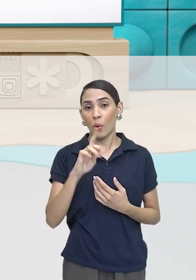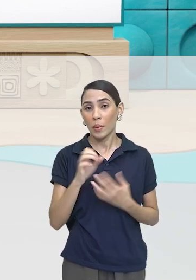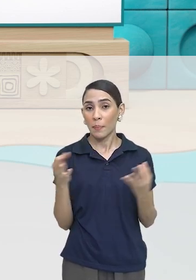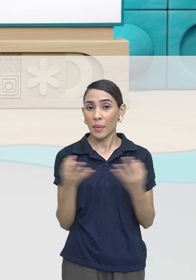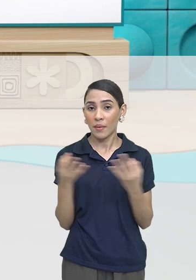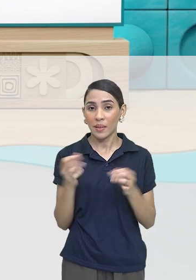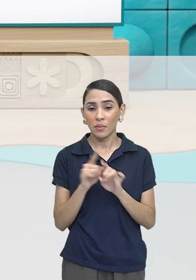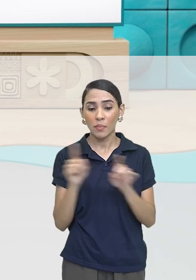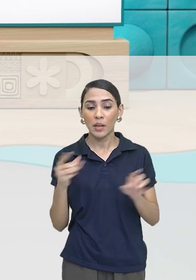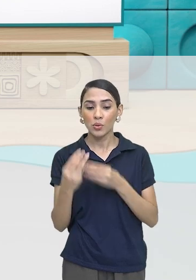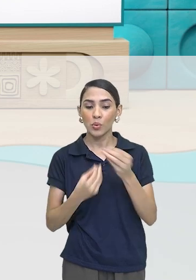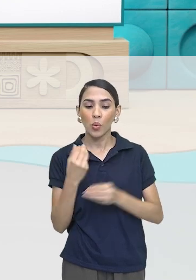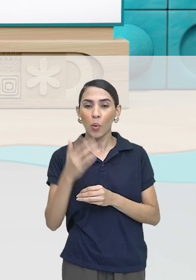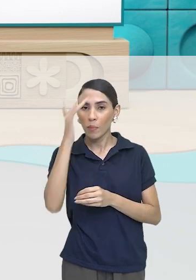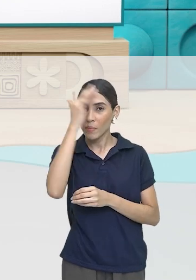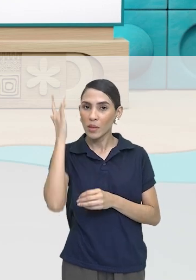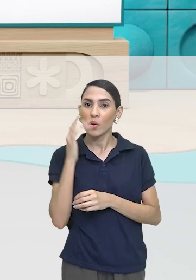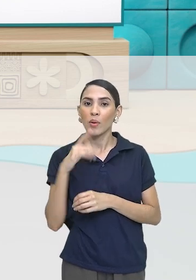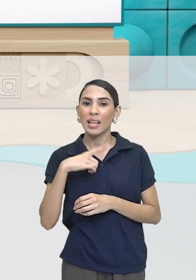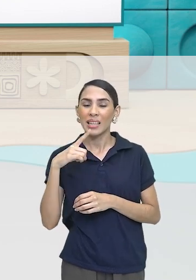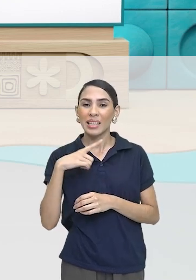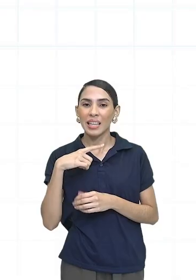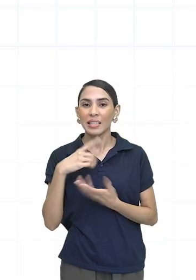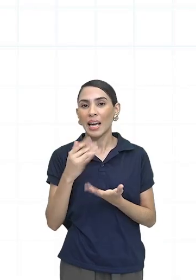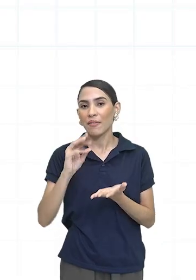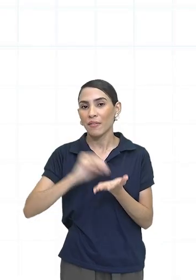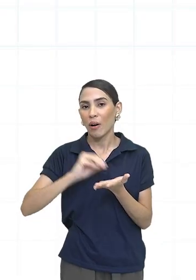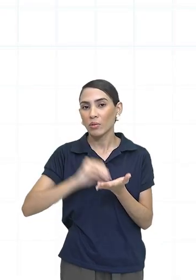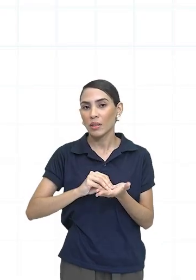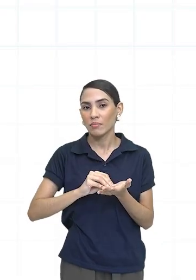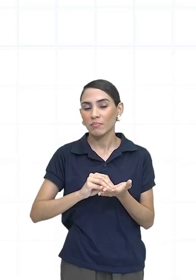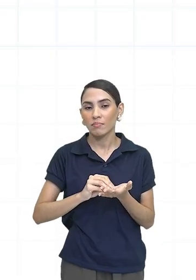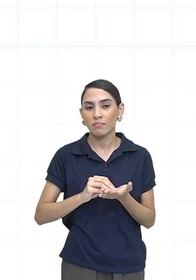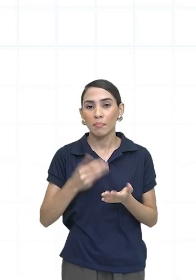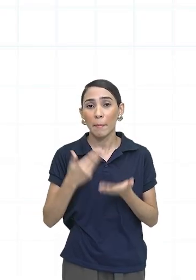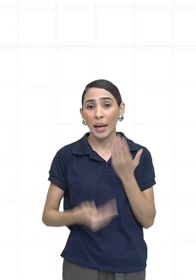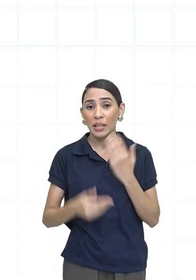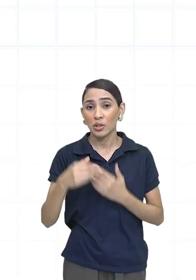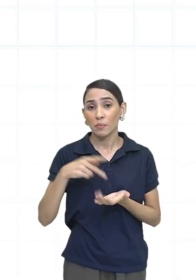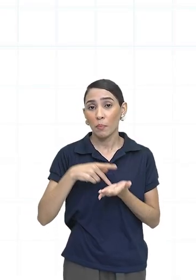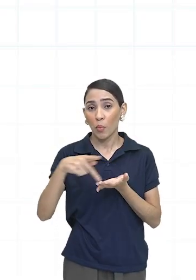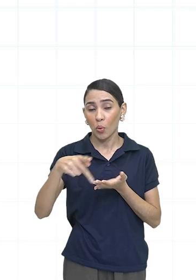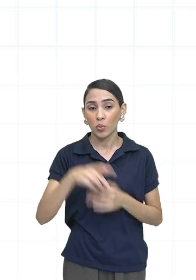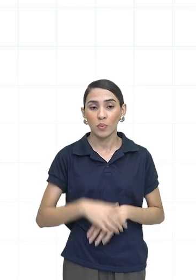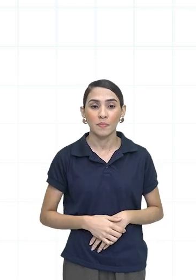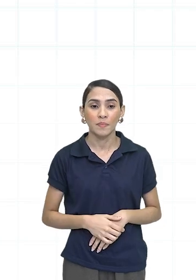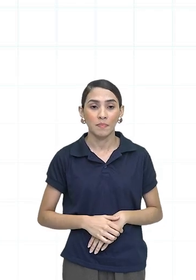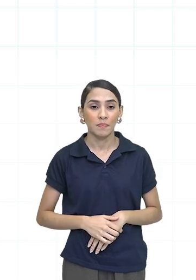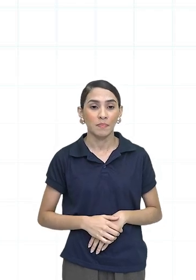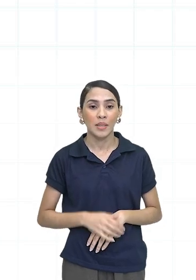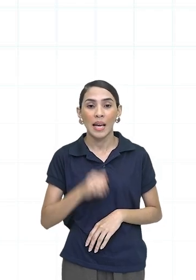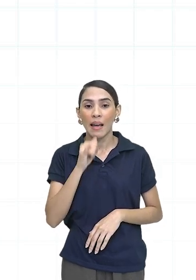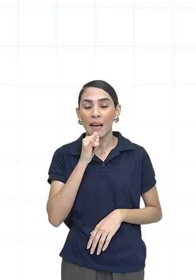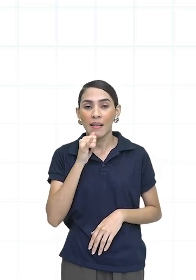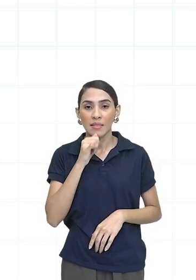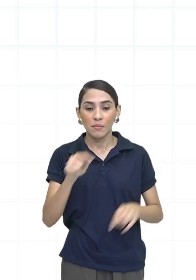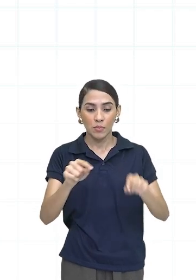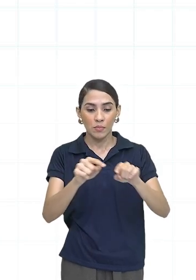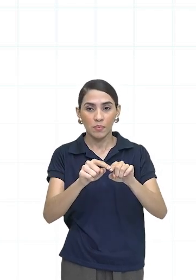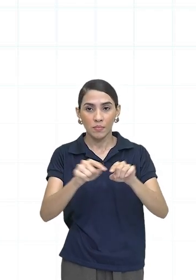é que um kendoka é penalizado? Vamos ver. Primeiro, quando ele